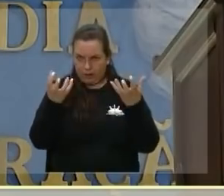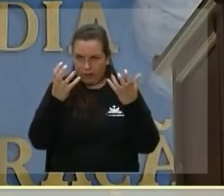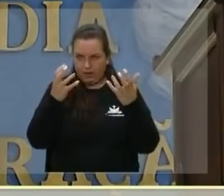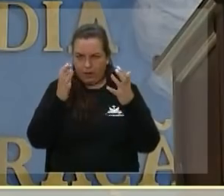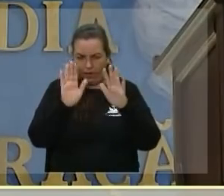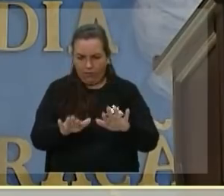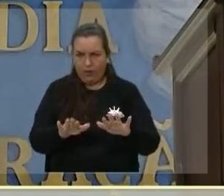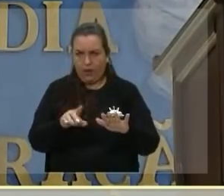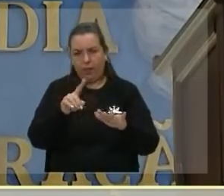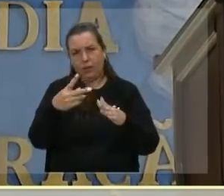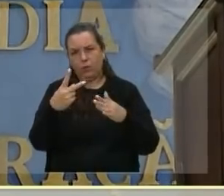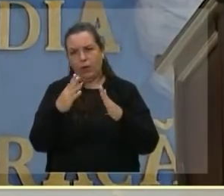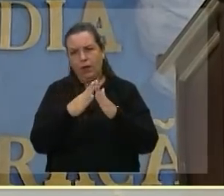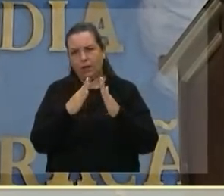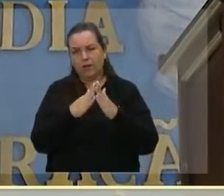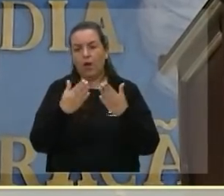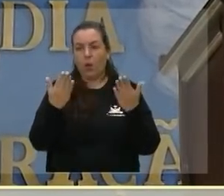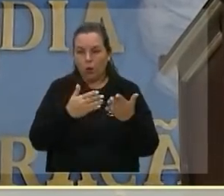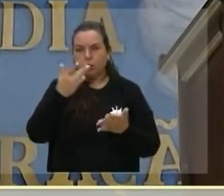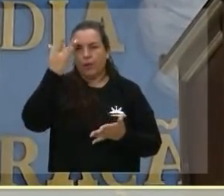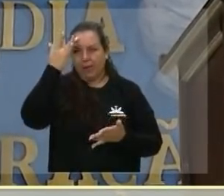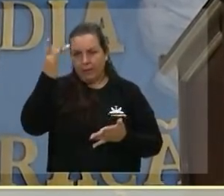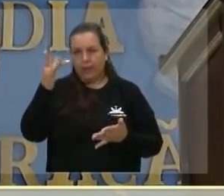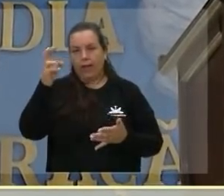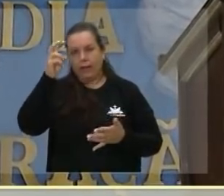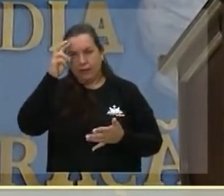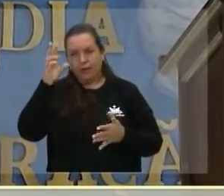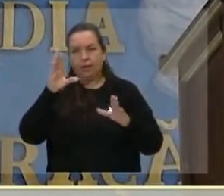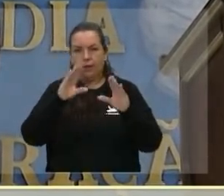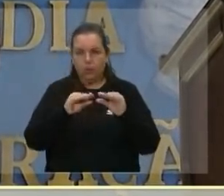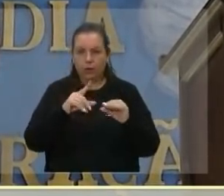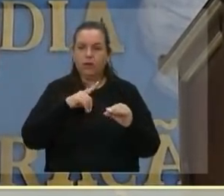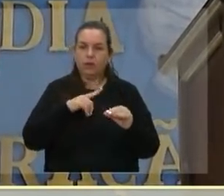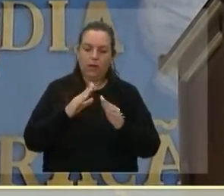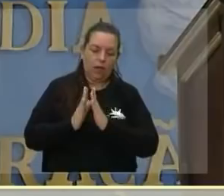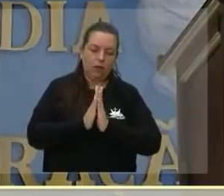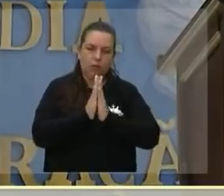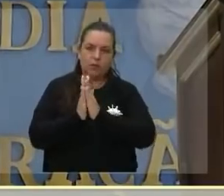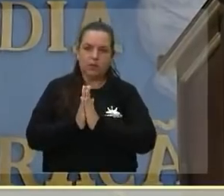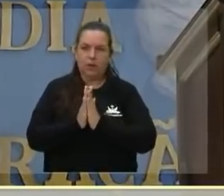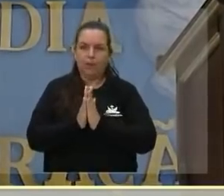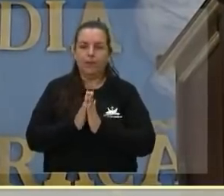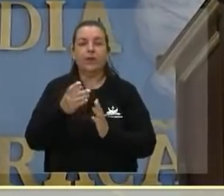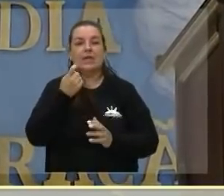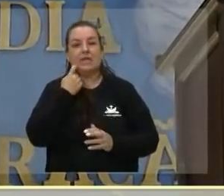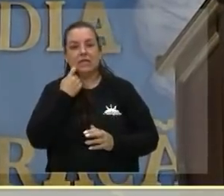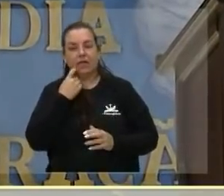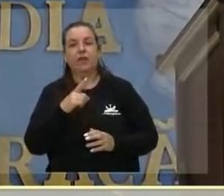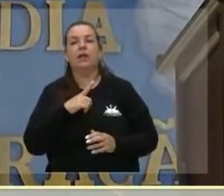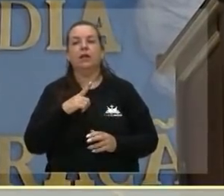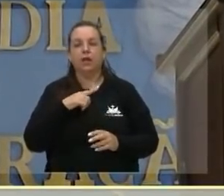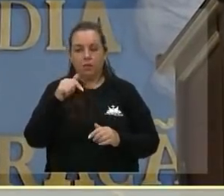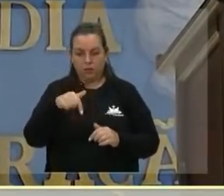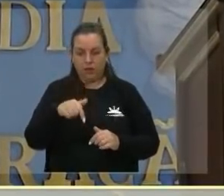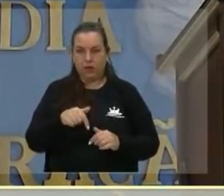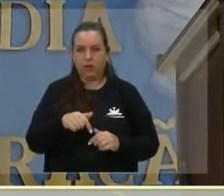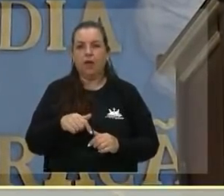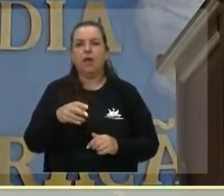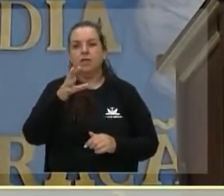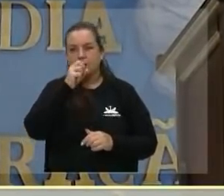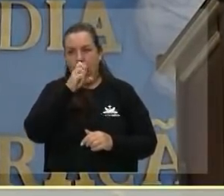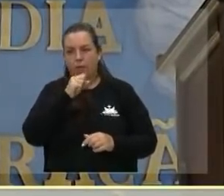fazendo outra coisa não é hoje amanhã quinta à noite nós temos adoração do santíssimo sexta-feira nós estamos aqui